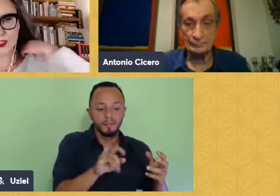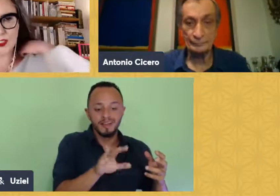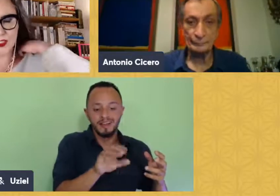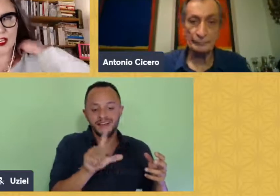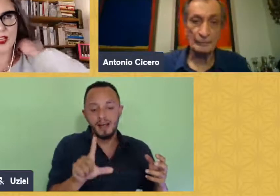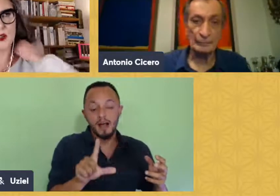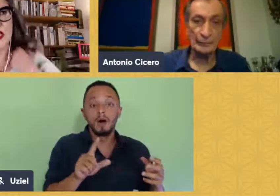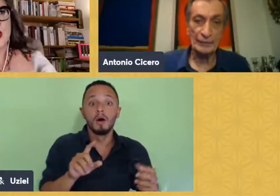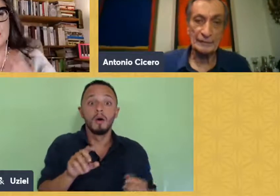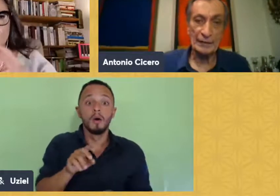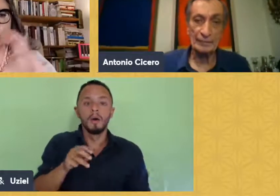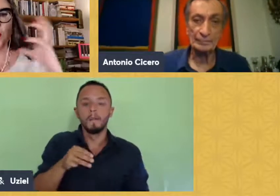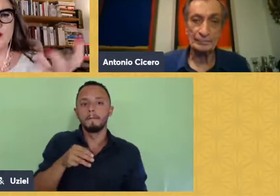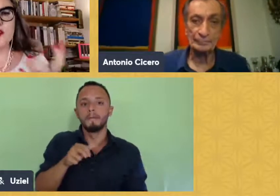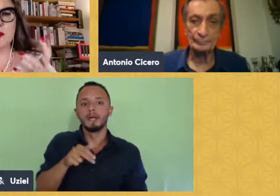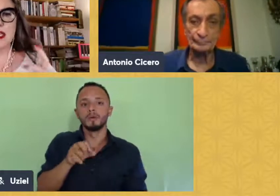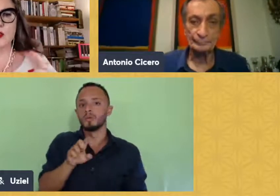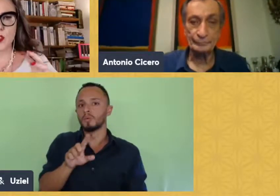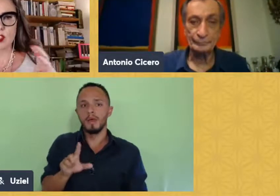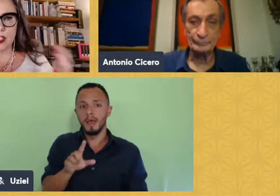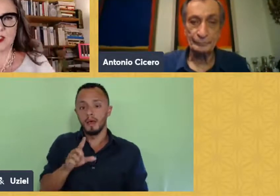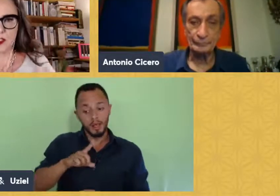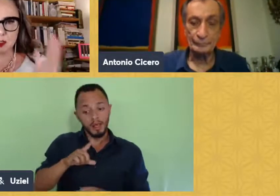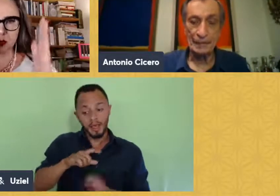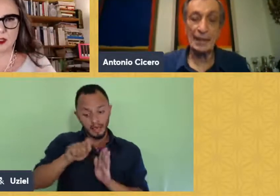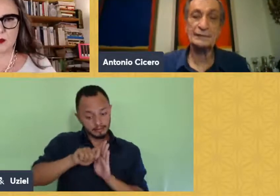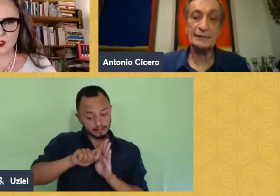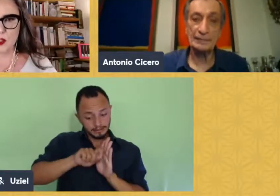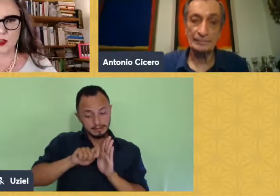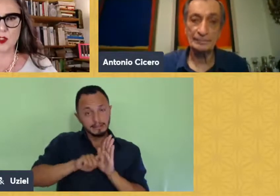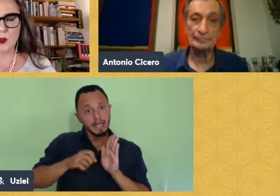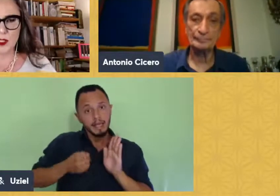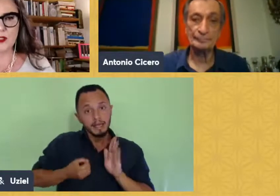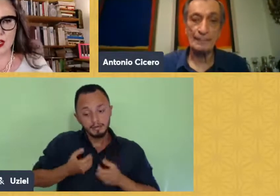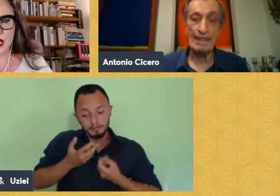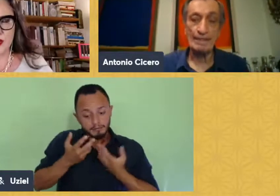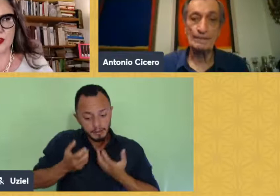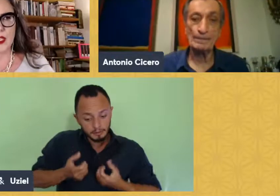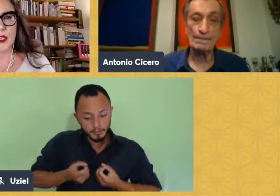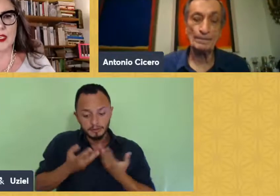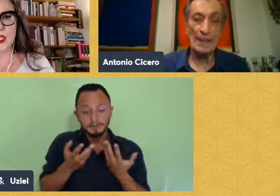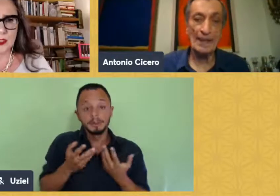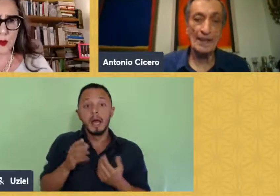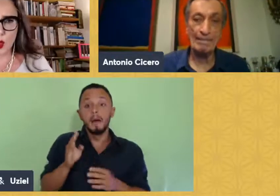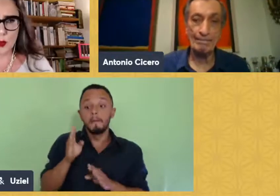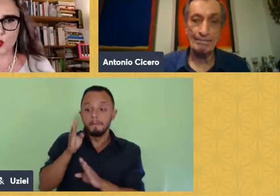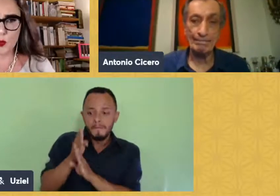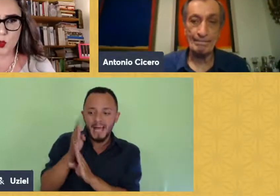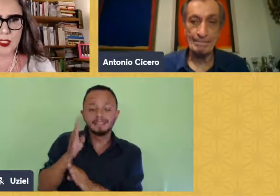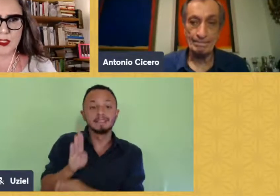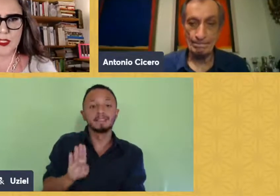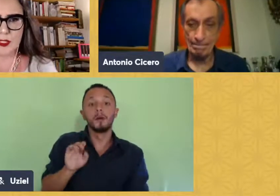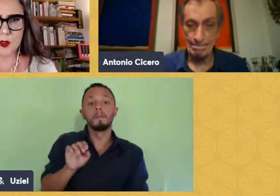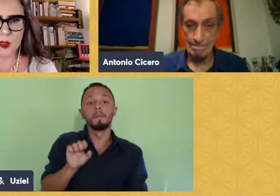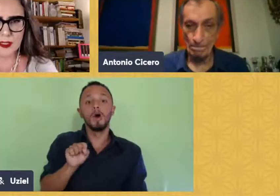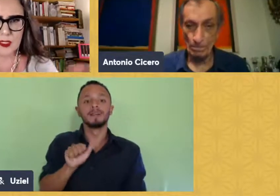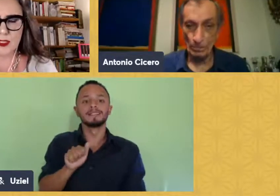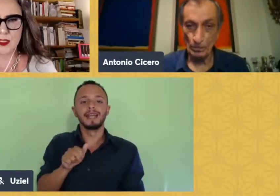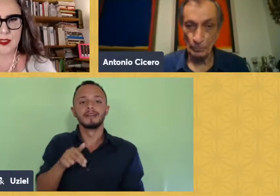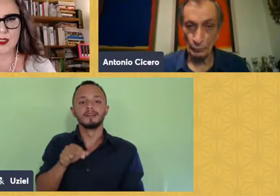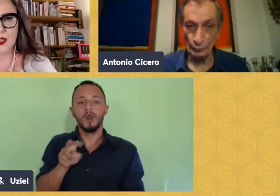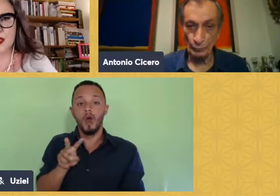grande letrista, claro, mas como movimento, a gente tem talvez a bossa nova como esse marco, né? E até o próprio Clube da Esquina,